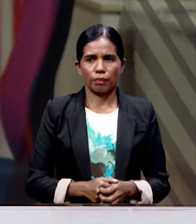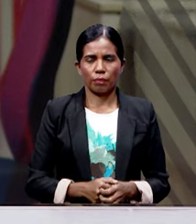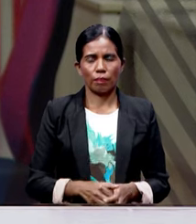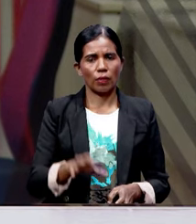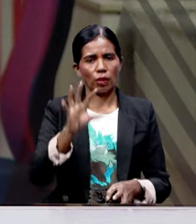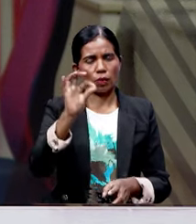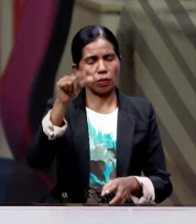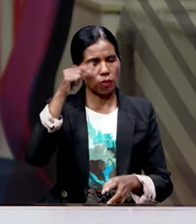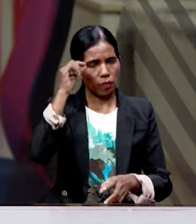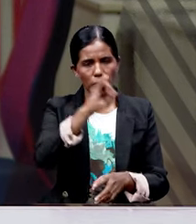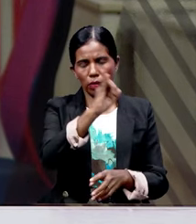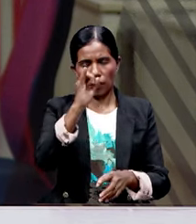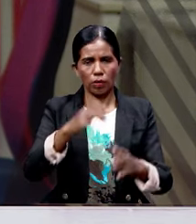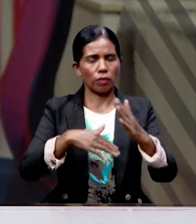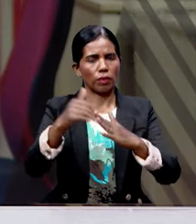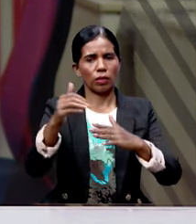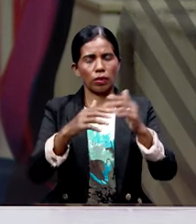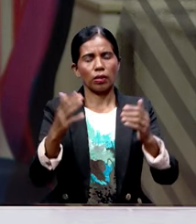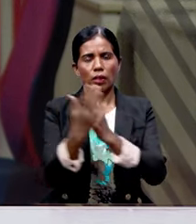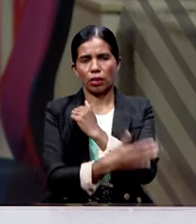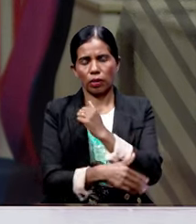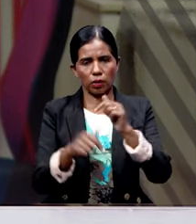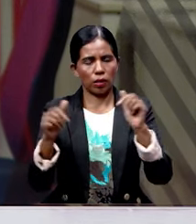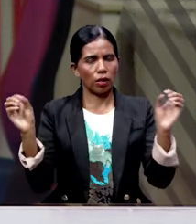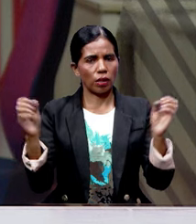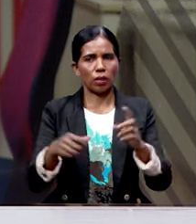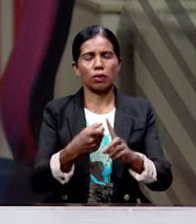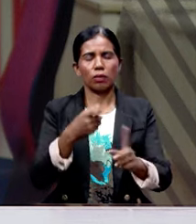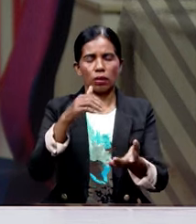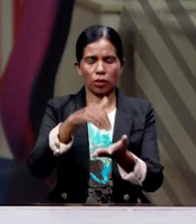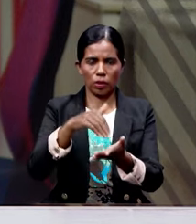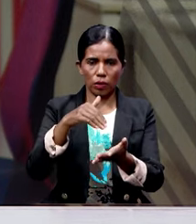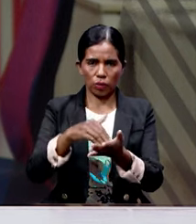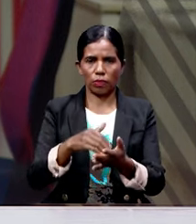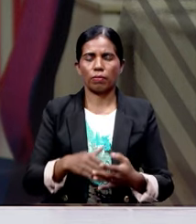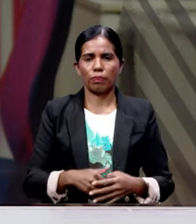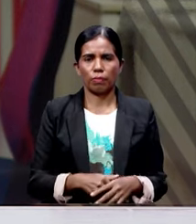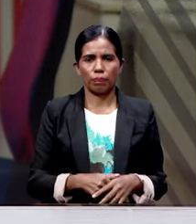Nono governo identifica infraestrutura balo em Arailaran la li russo estudo viabilidade.